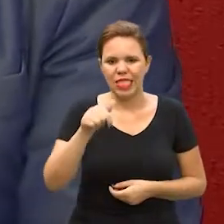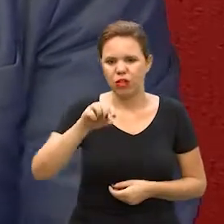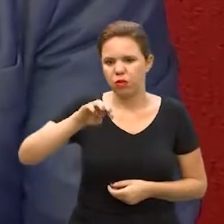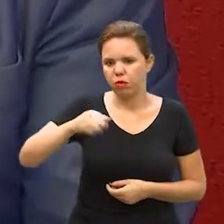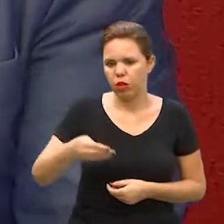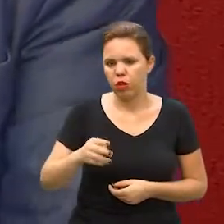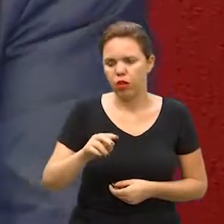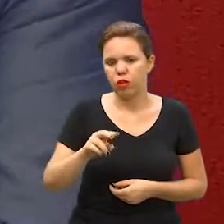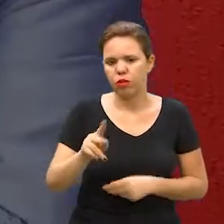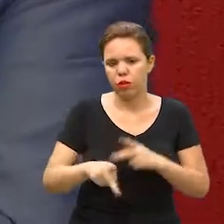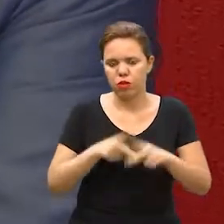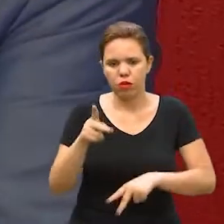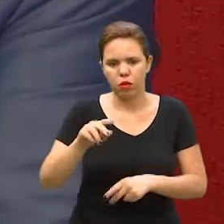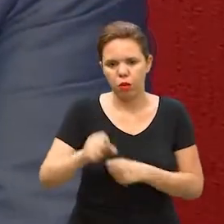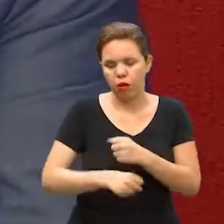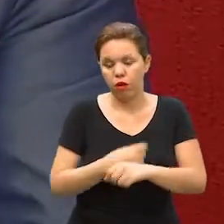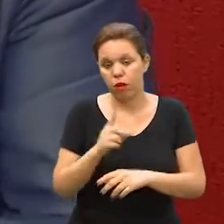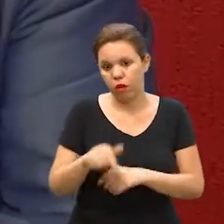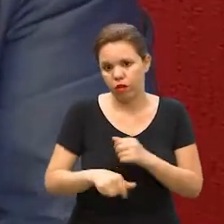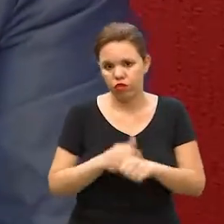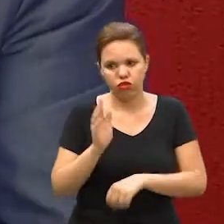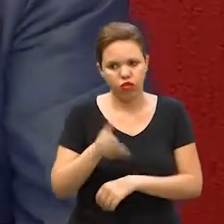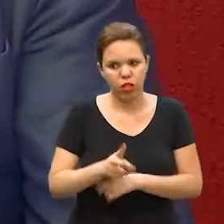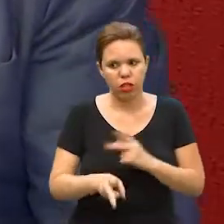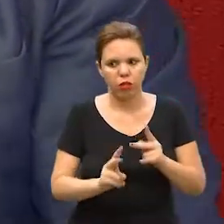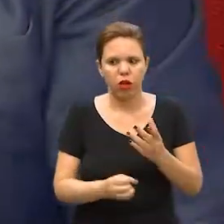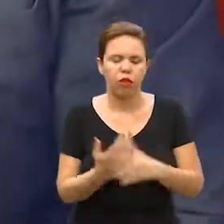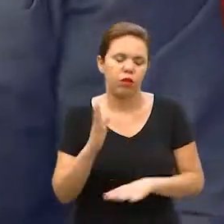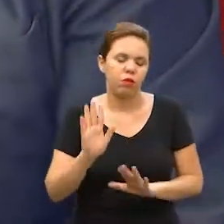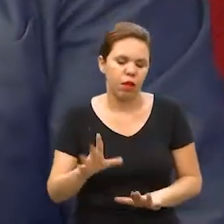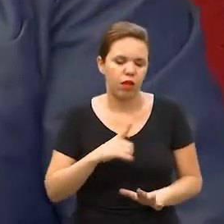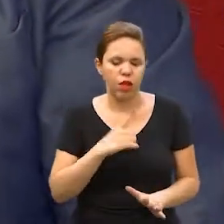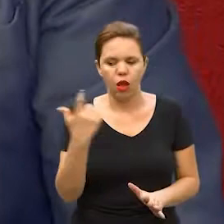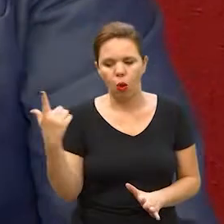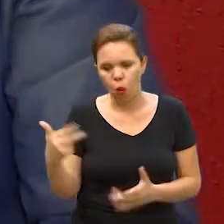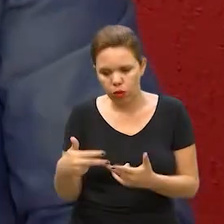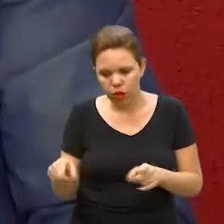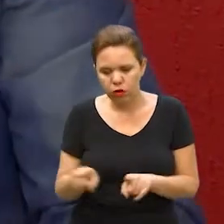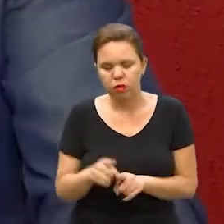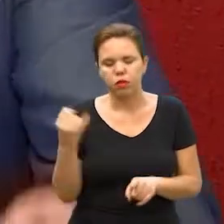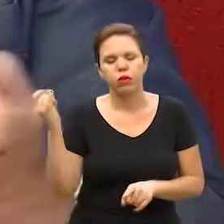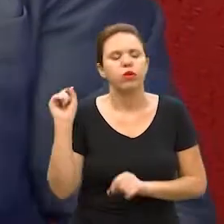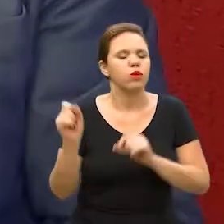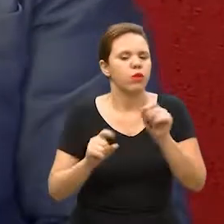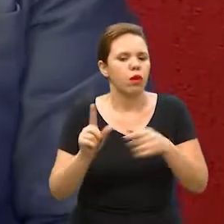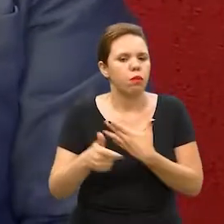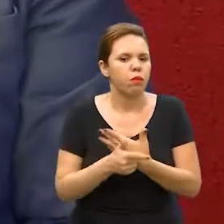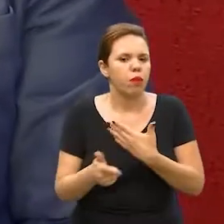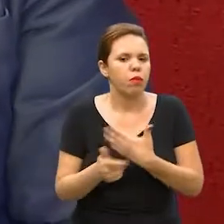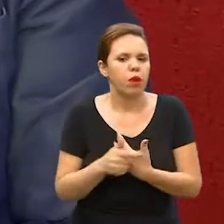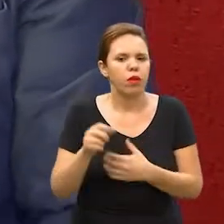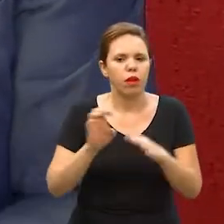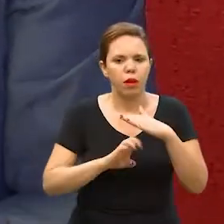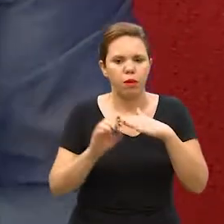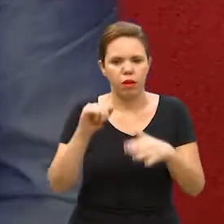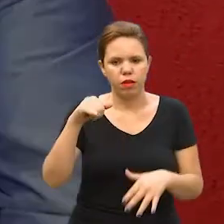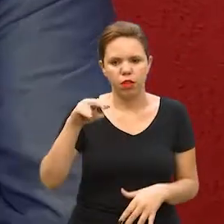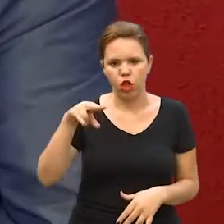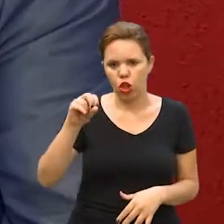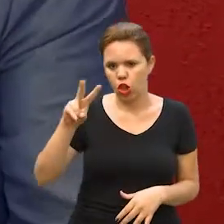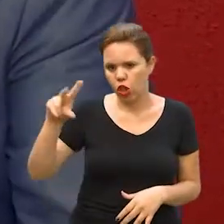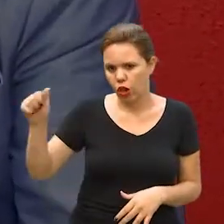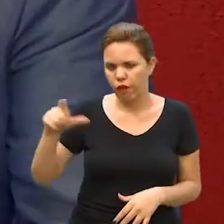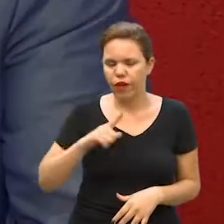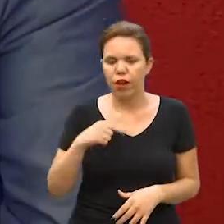de pessoas ao ano aqui, então esse impacto é direto. Só que tem um outro lado muito importante, que é o papel da Inova, e de olhar muito do que a